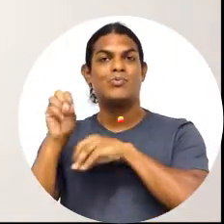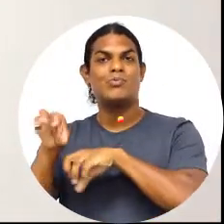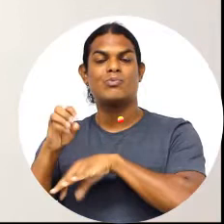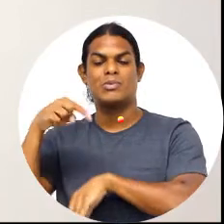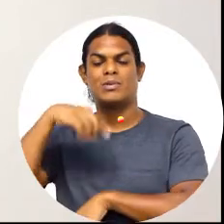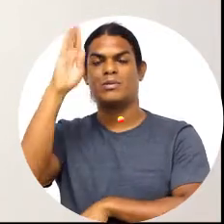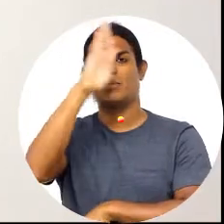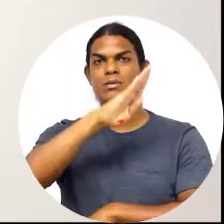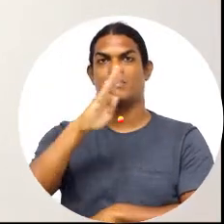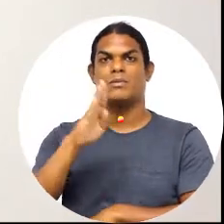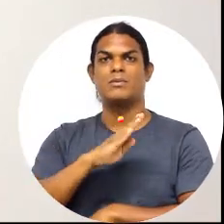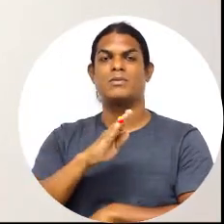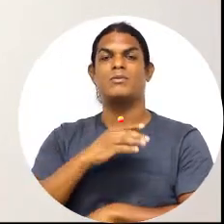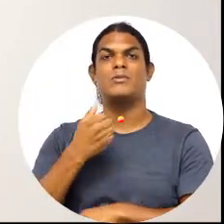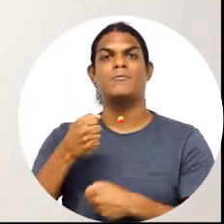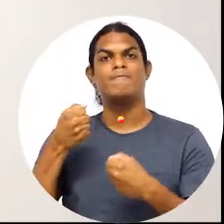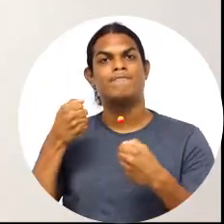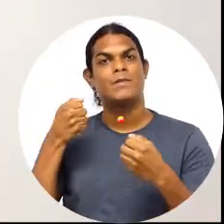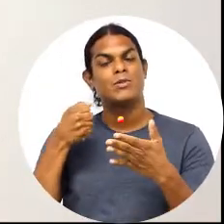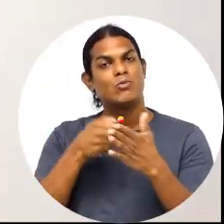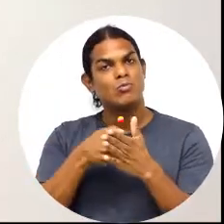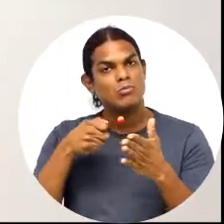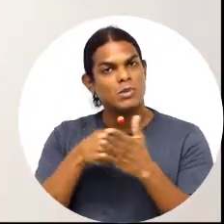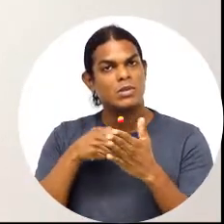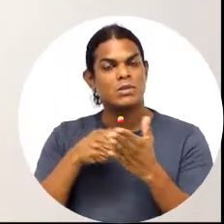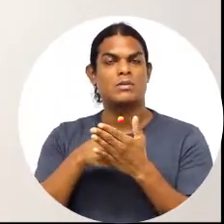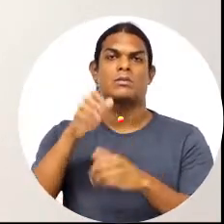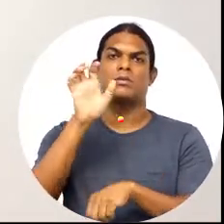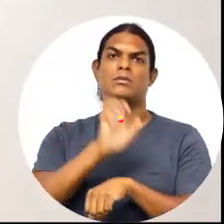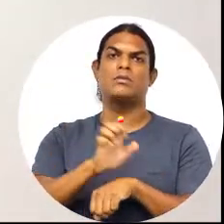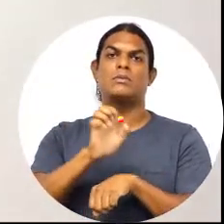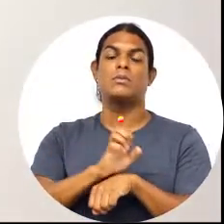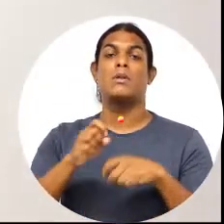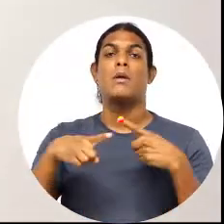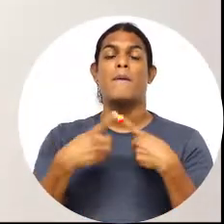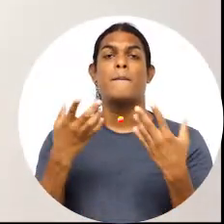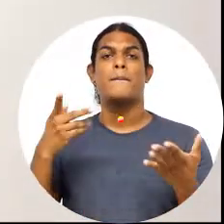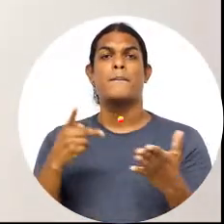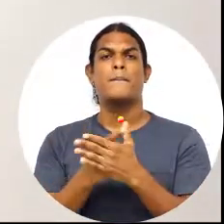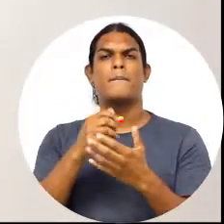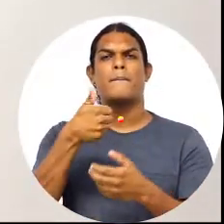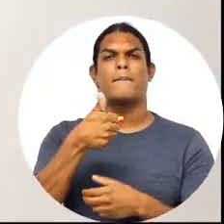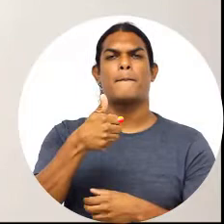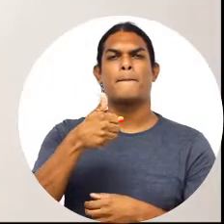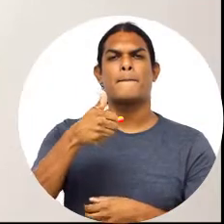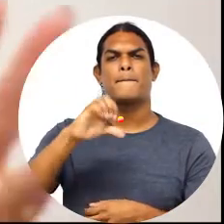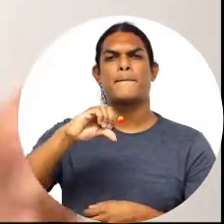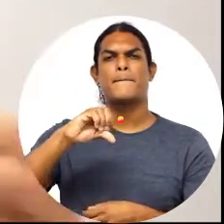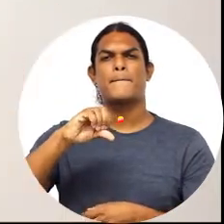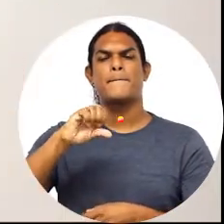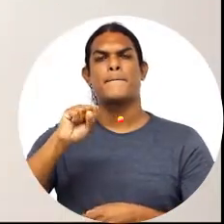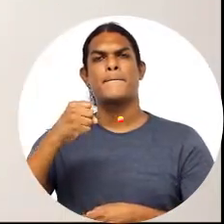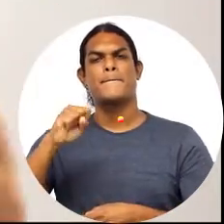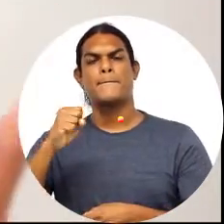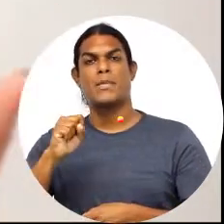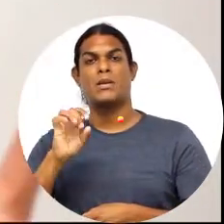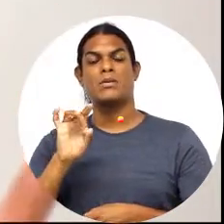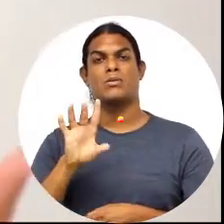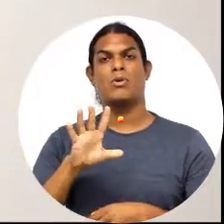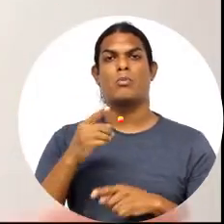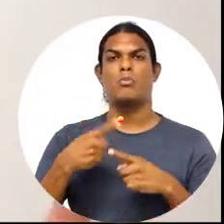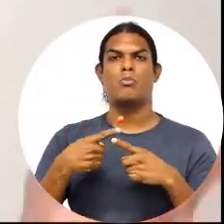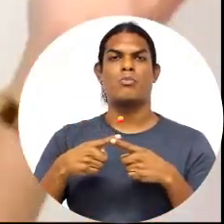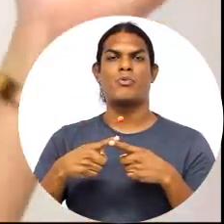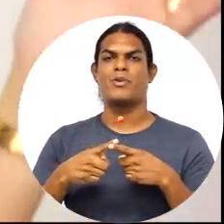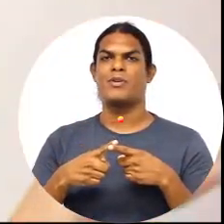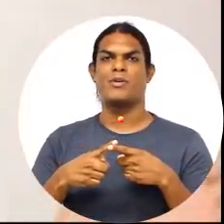virou um dever do Estado. Mas isso só aconteceu em 1988. Não aconteceu só porque o